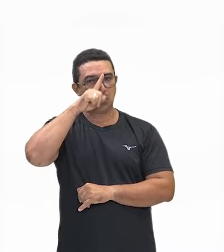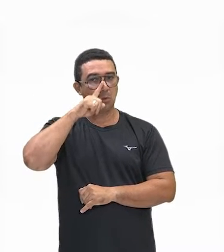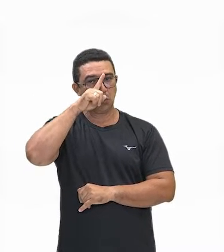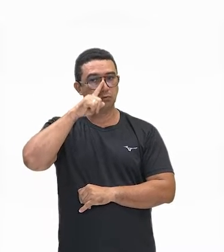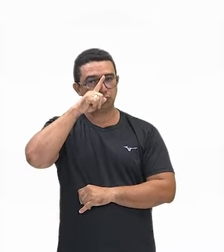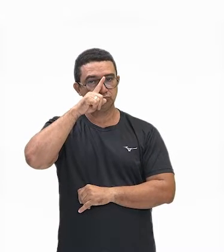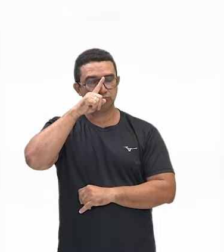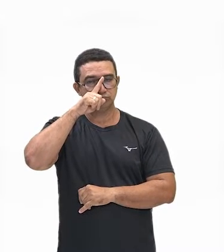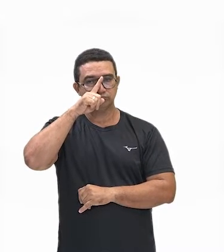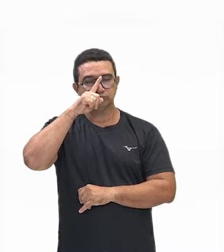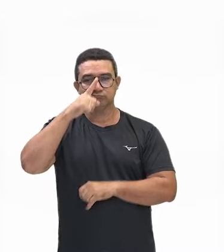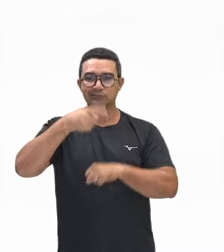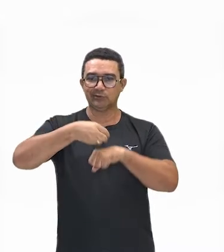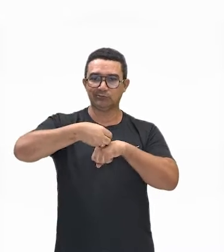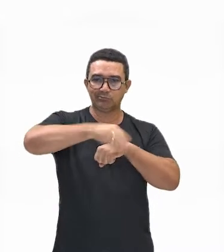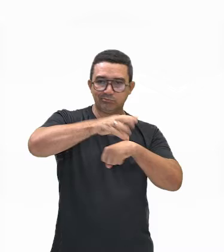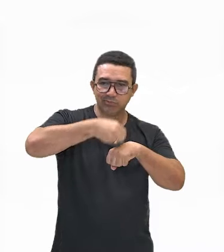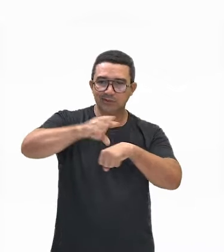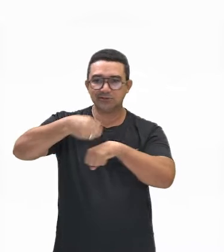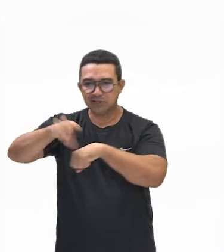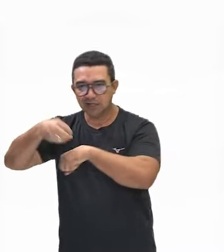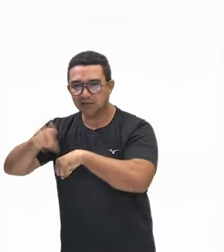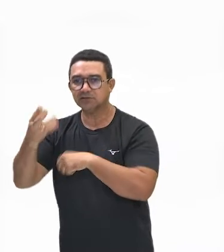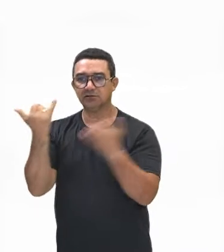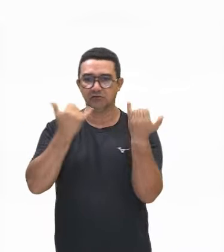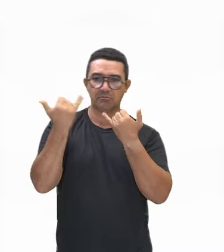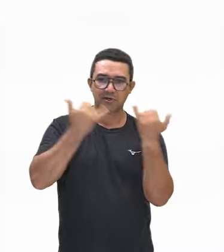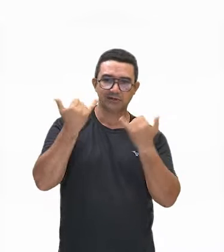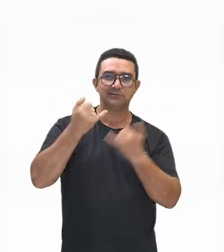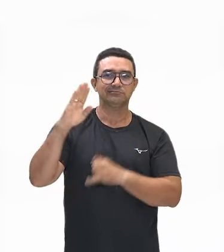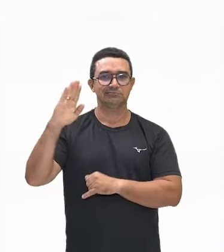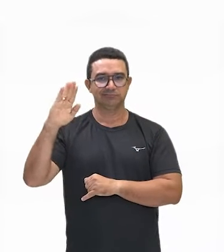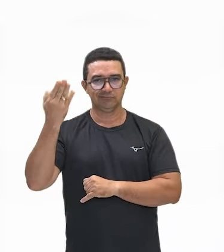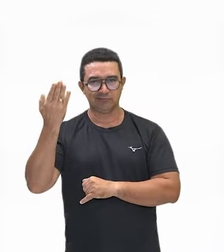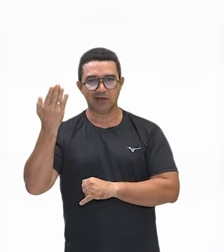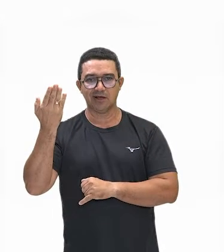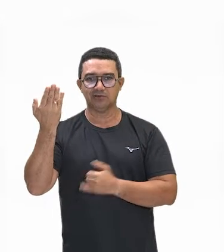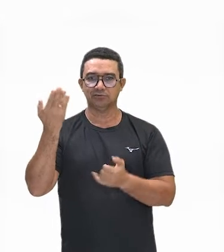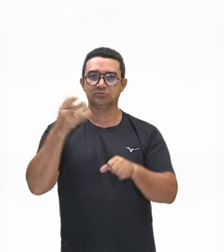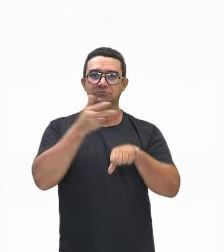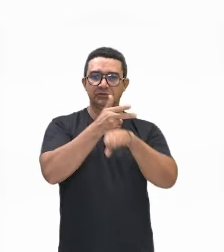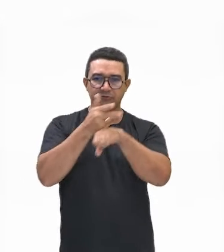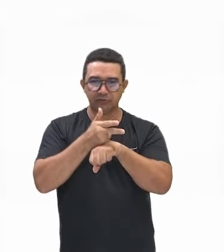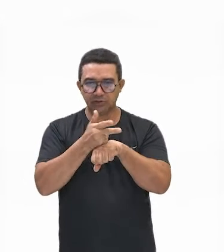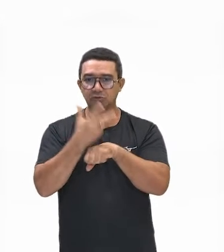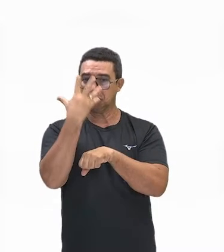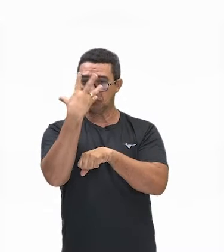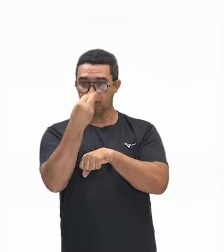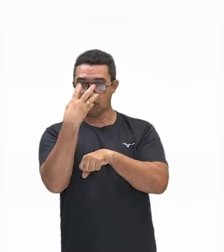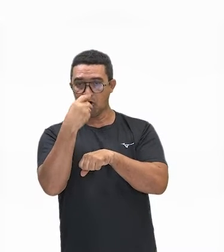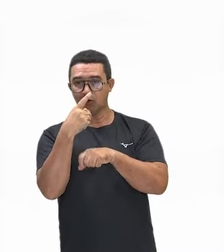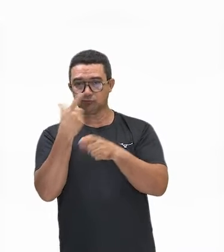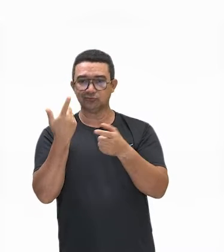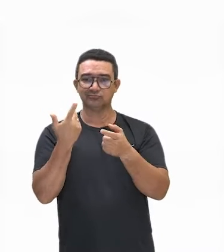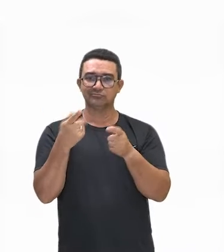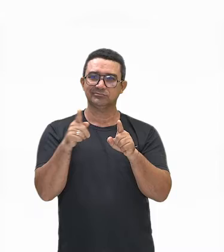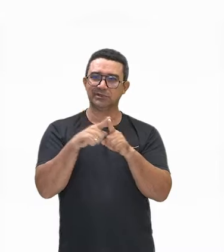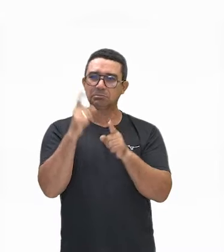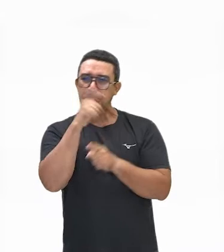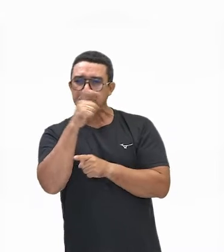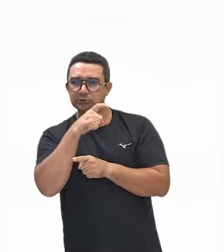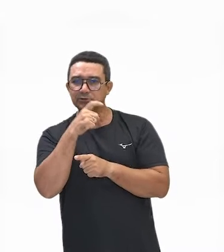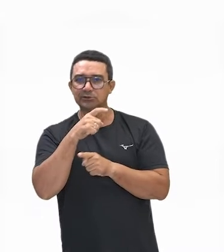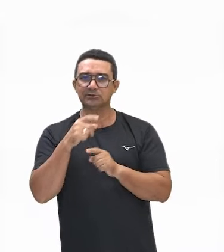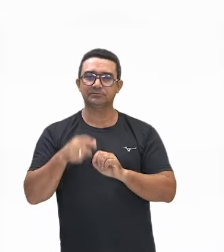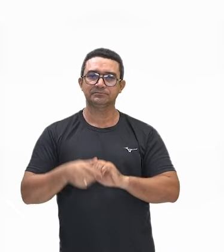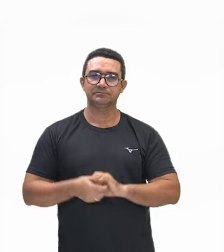and videos, vídeos e fotos manipulados, and dubious publications can pose public health risks.